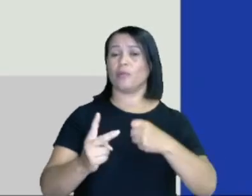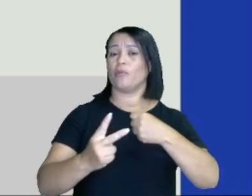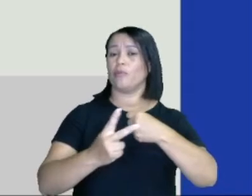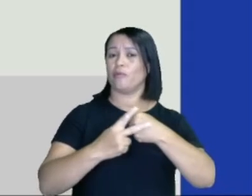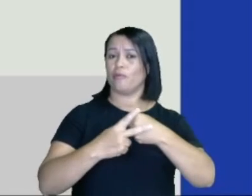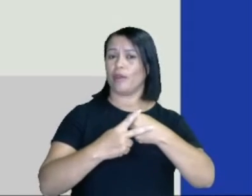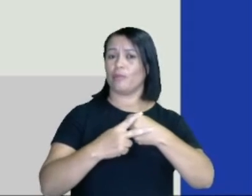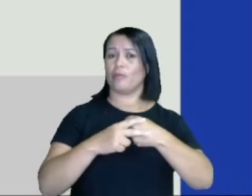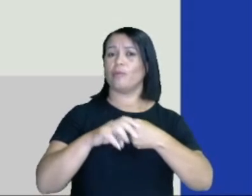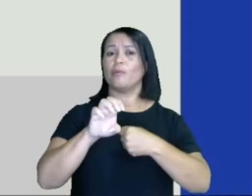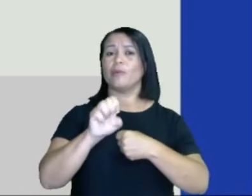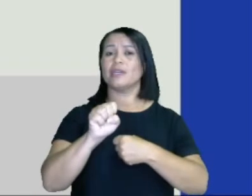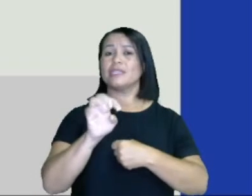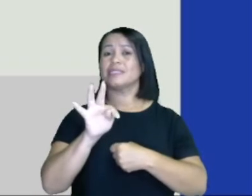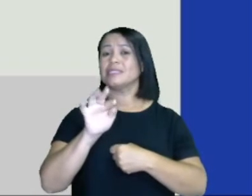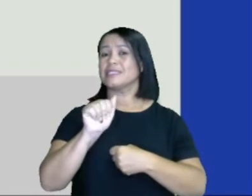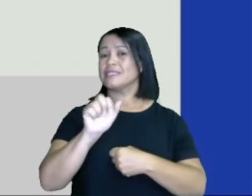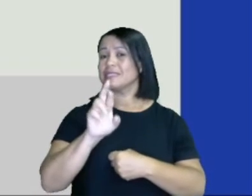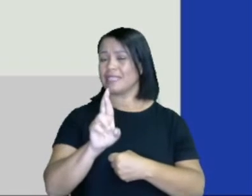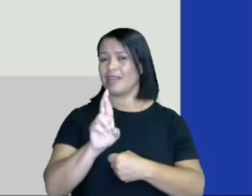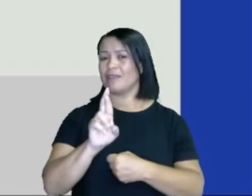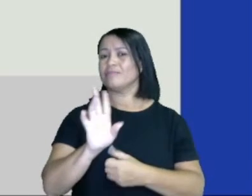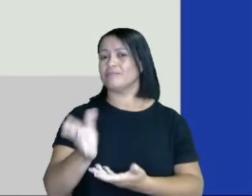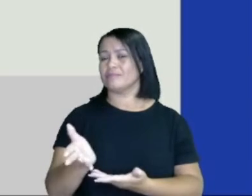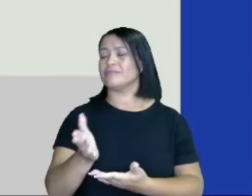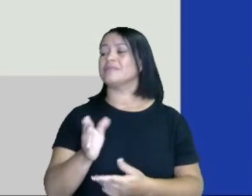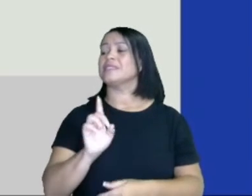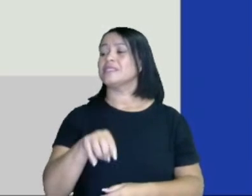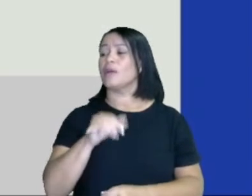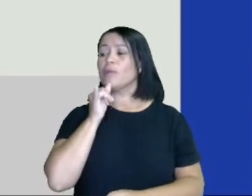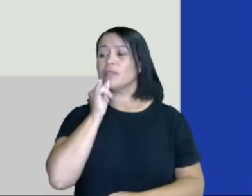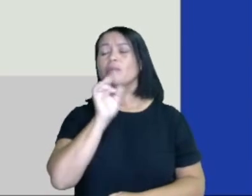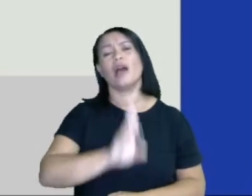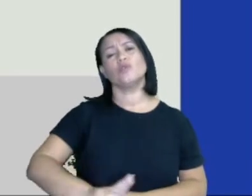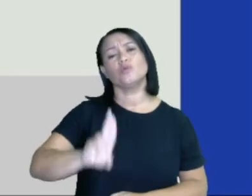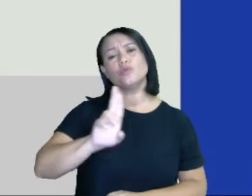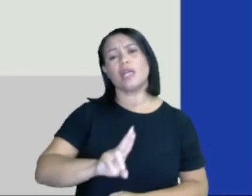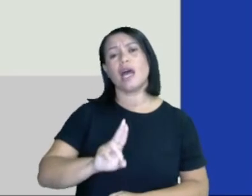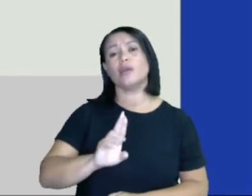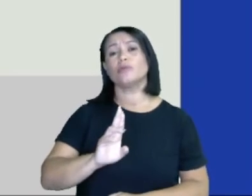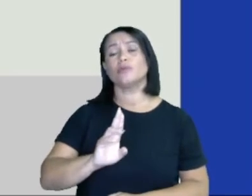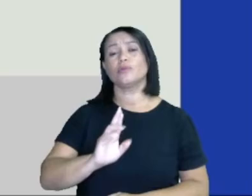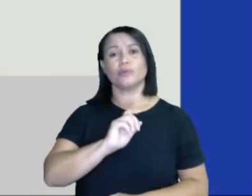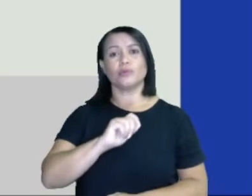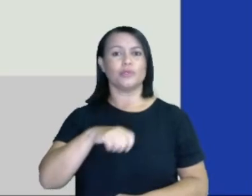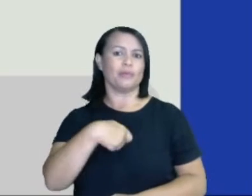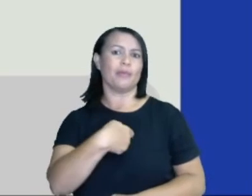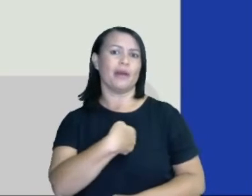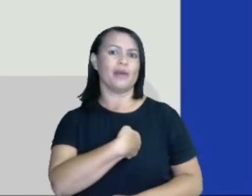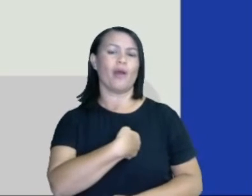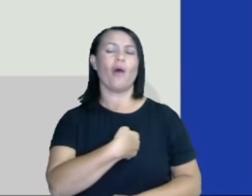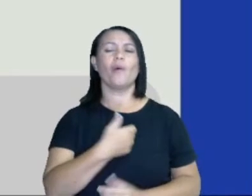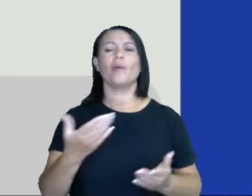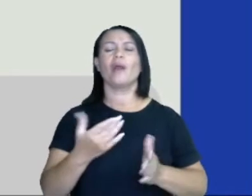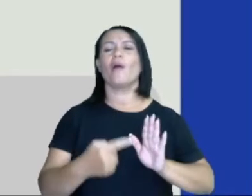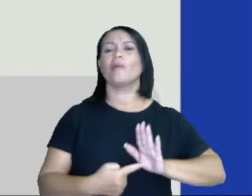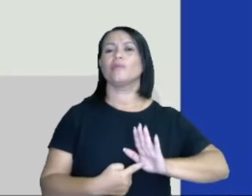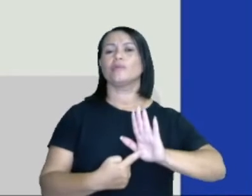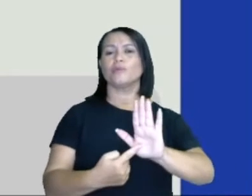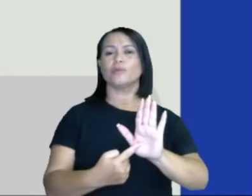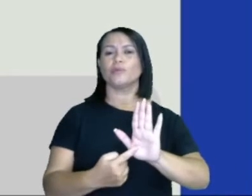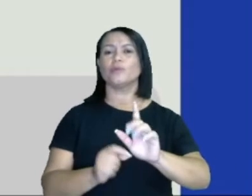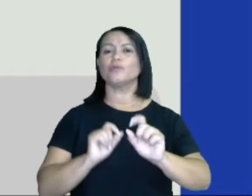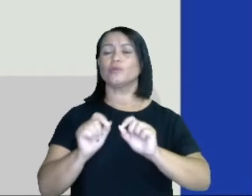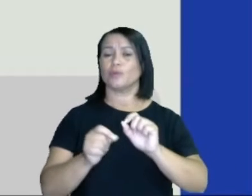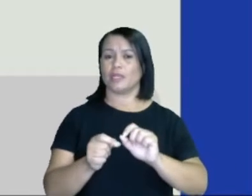verbo estar no modo indicativo, que é o modo mais usado em espanhol, e aí eu trouxe, né,